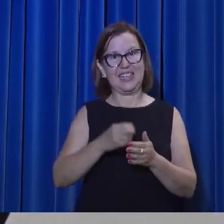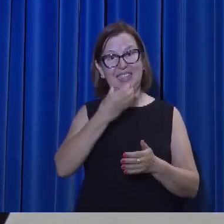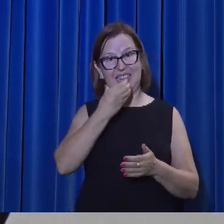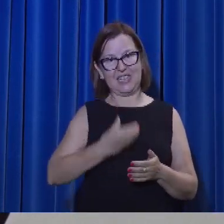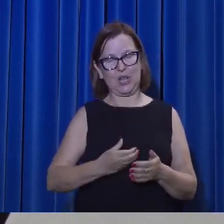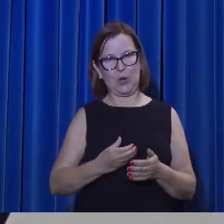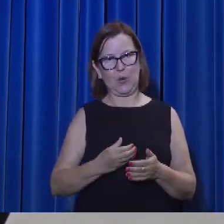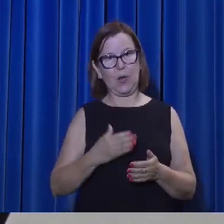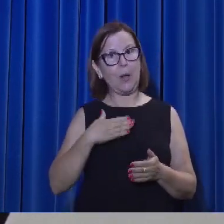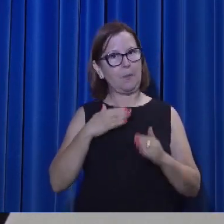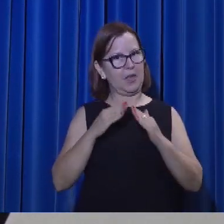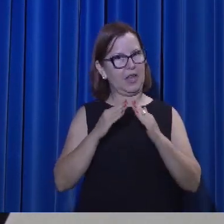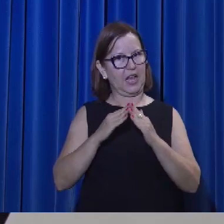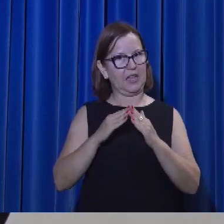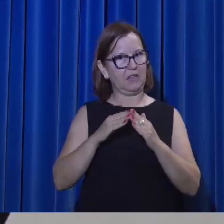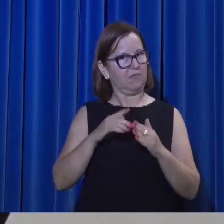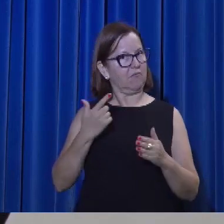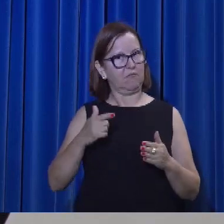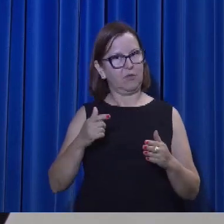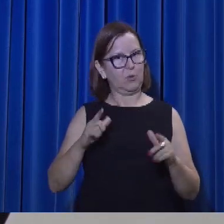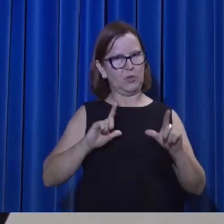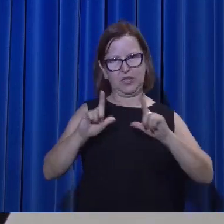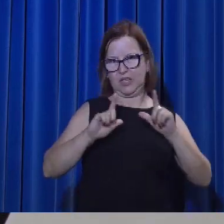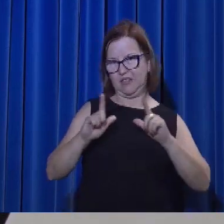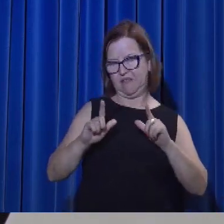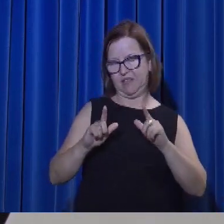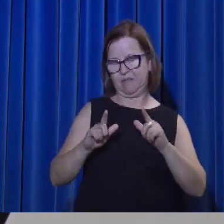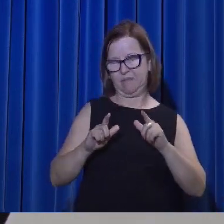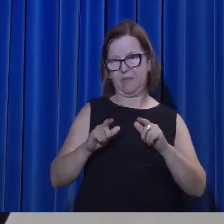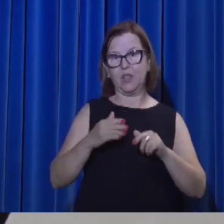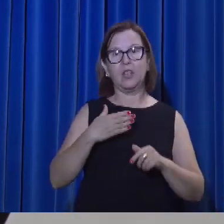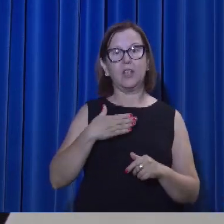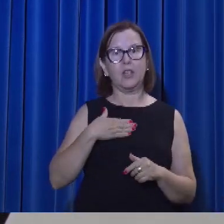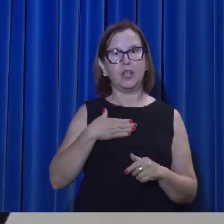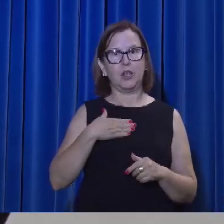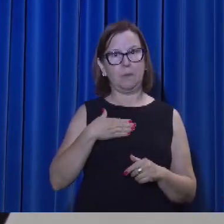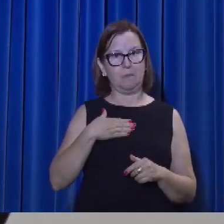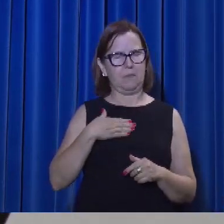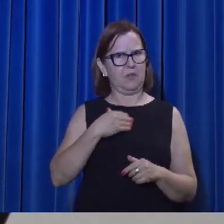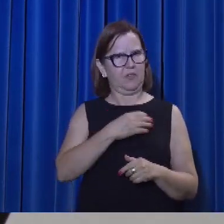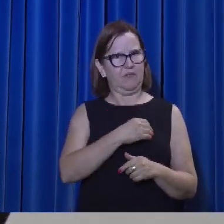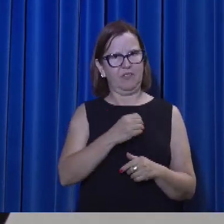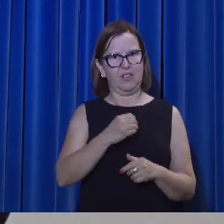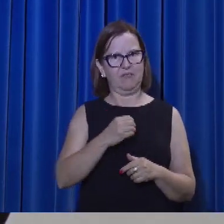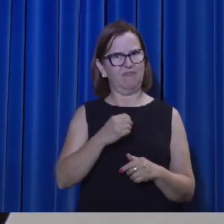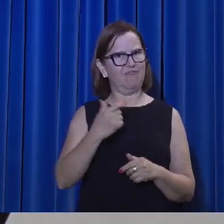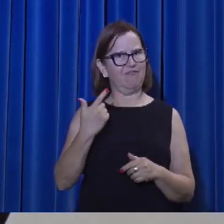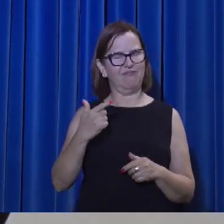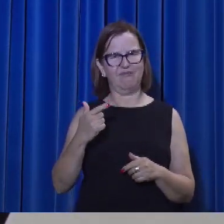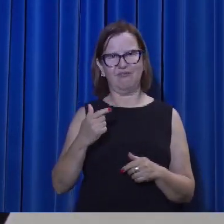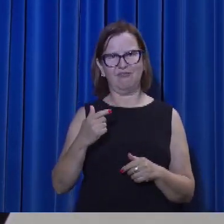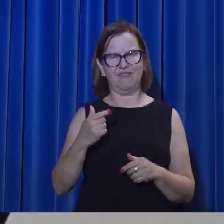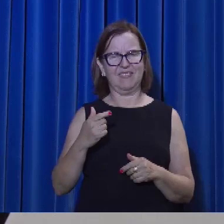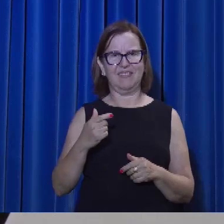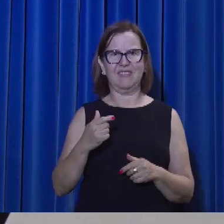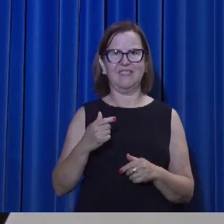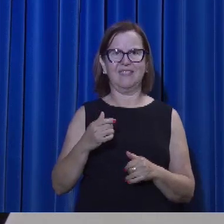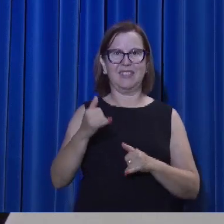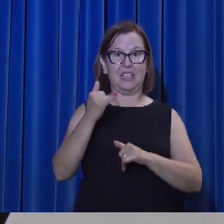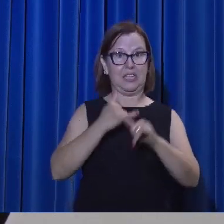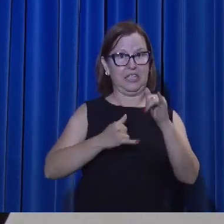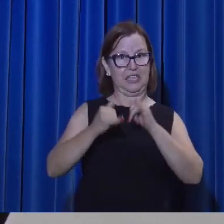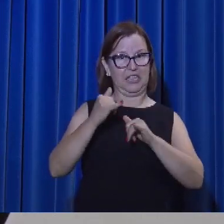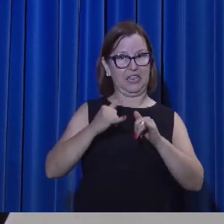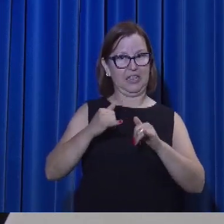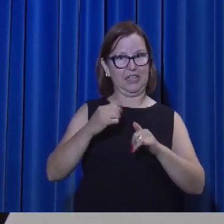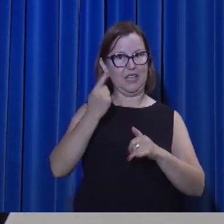E nossos filhos não têm acesso nenhum à internet, a iPhone, iPad, nada disso. E ainda assim,